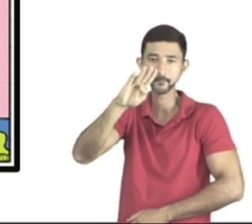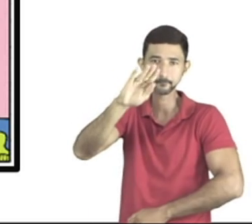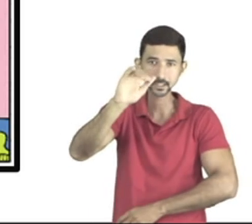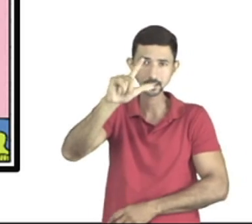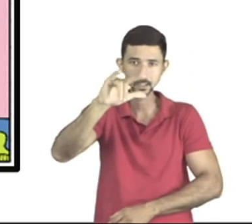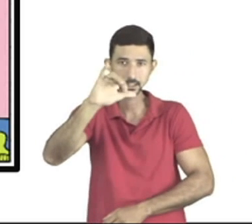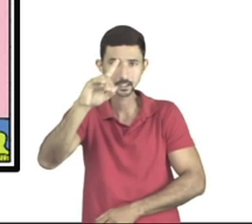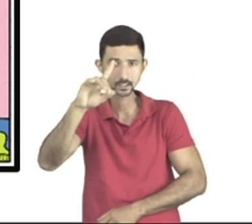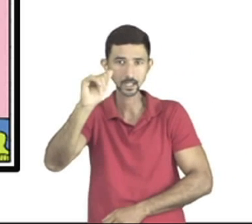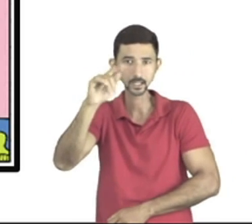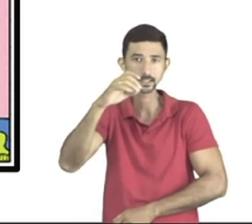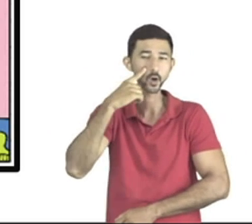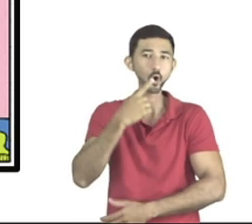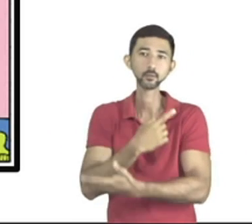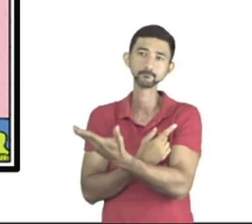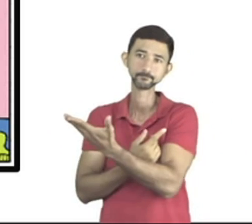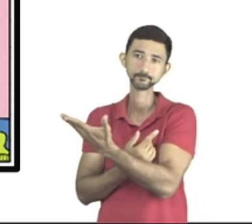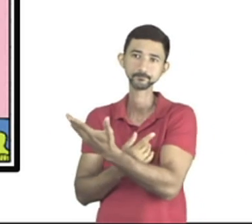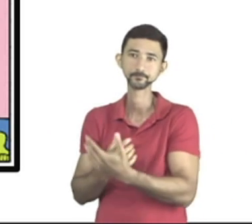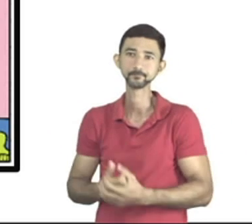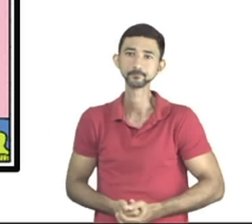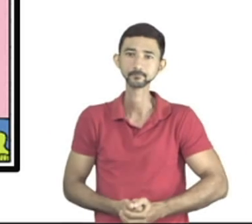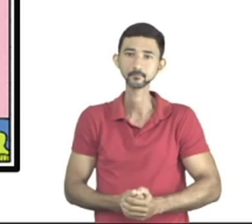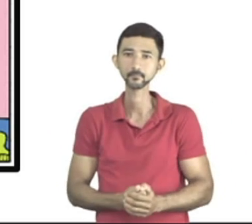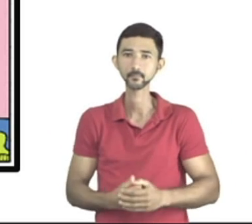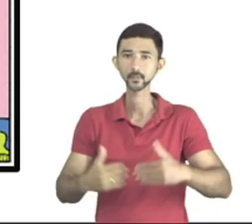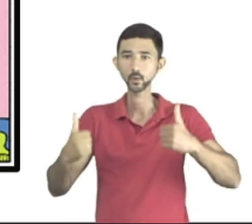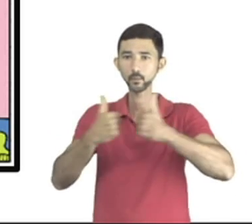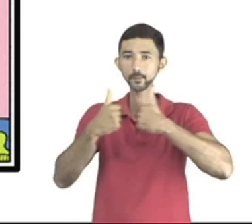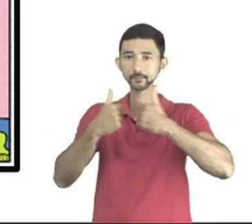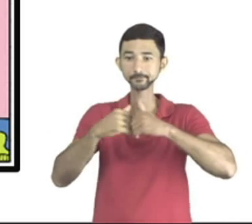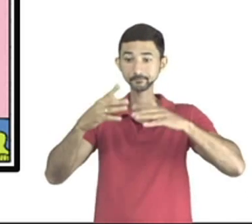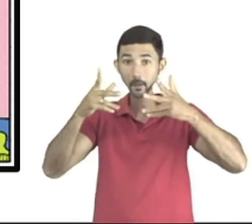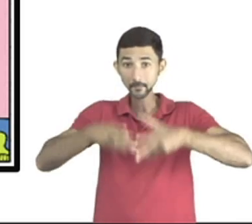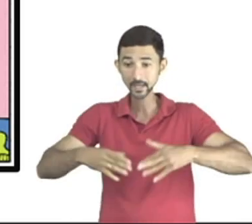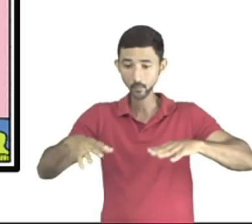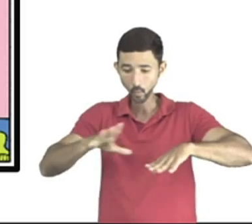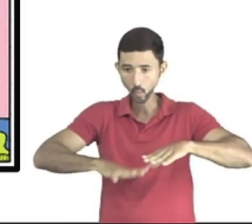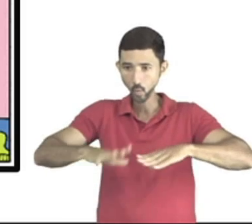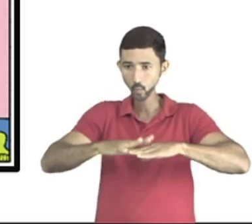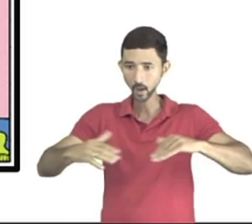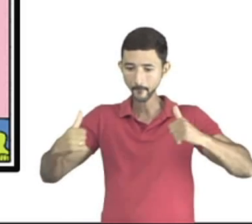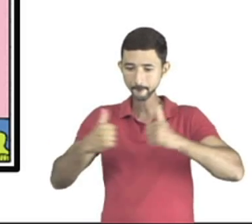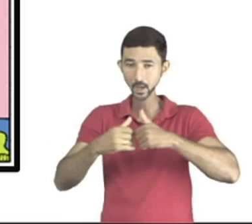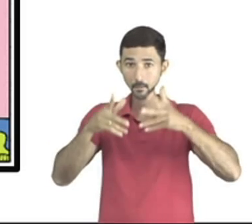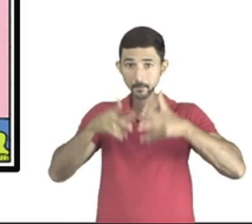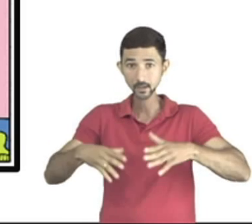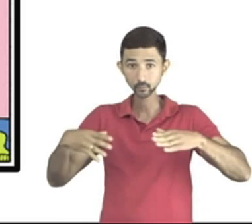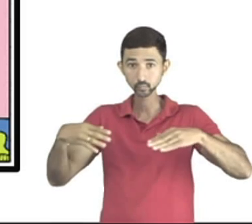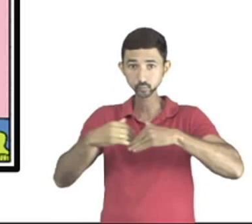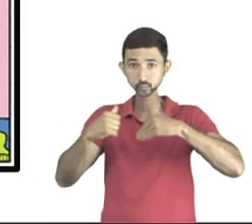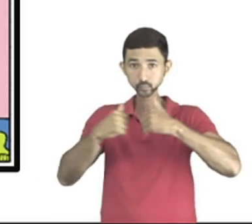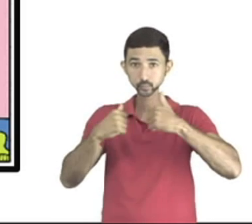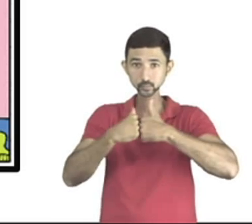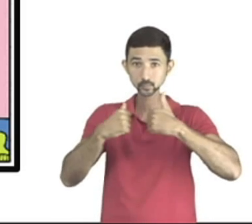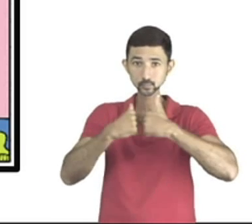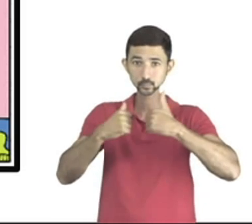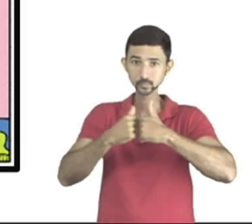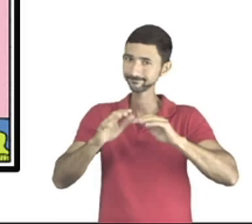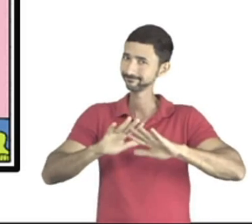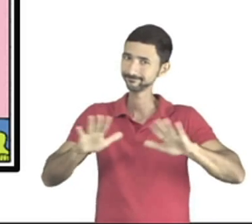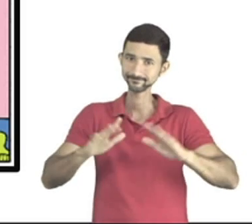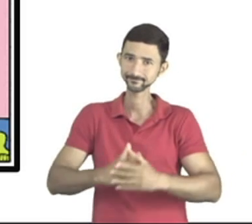é do que dois corpos não podem ocupar o mesmo lugar ao mesmo tempo. Isso é